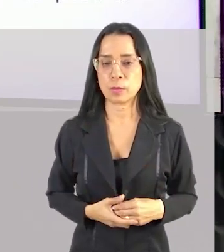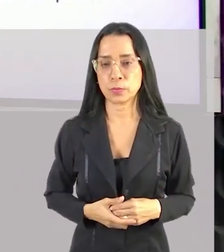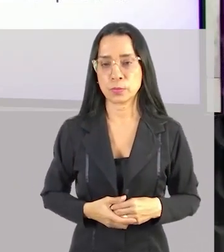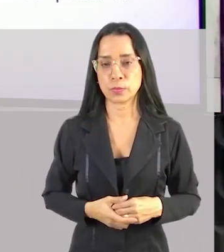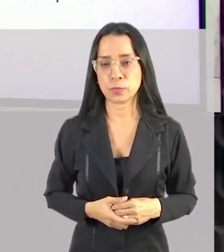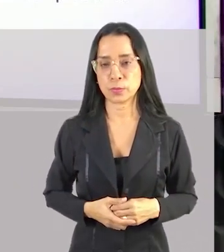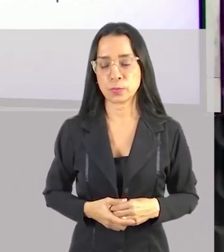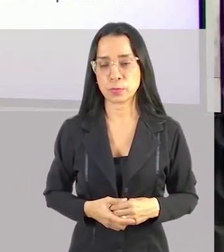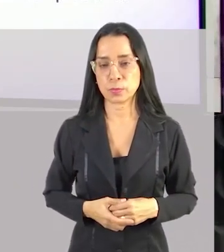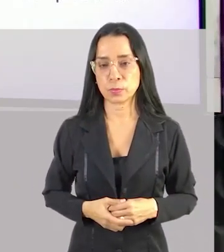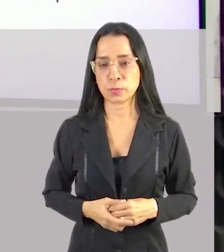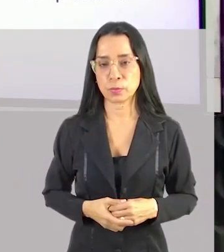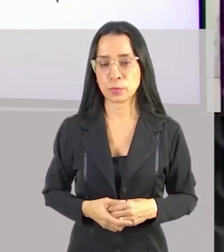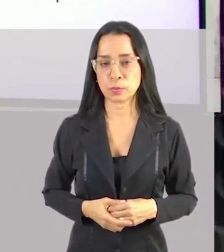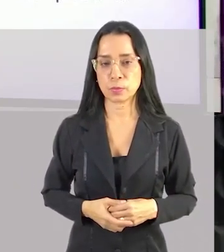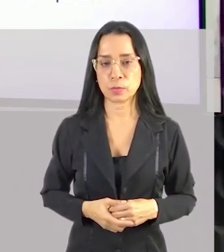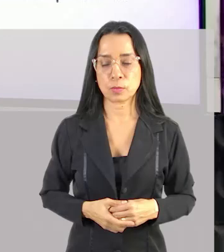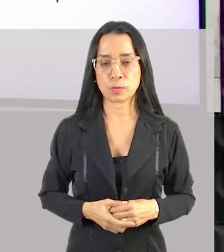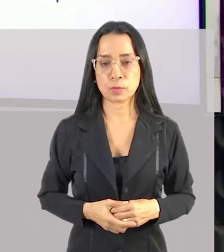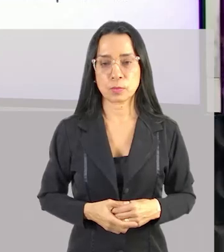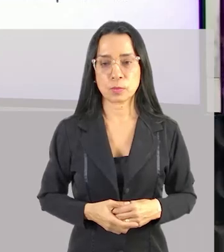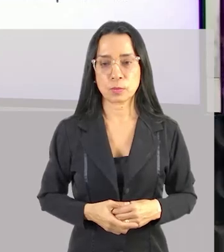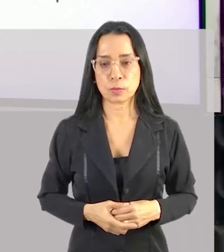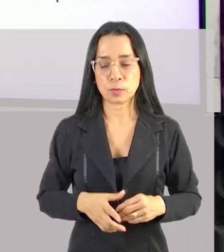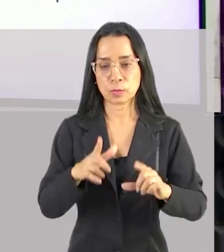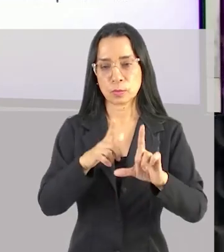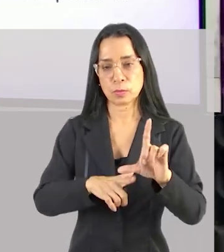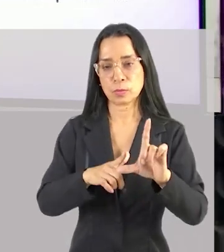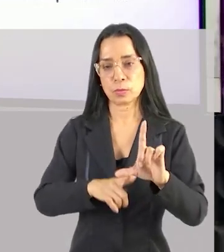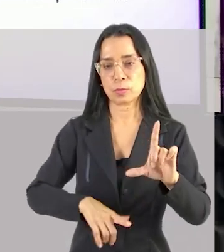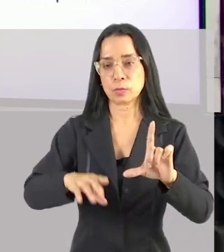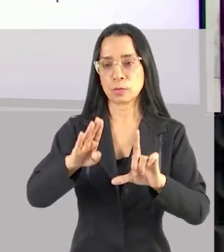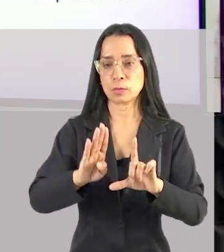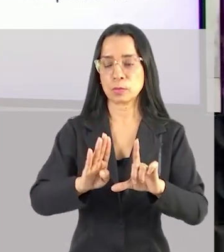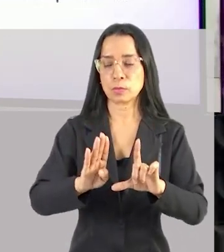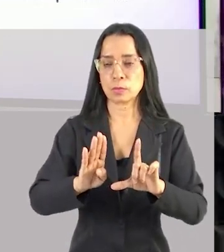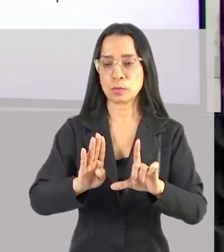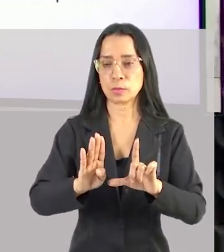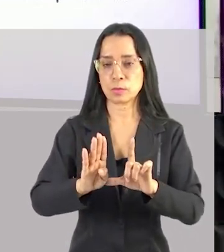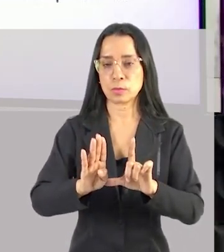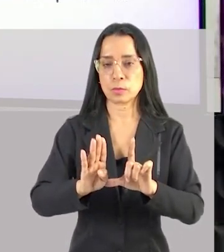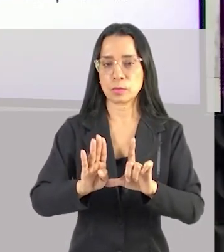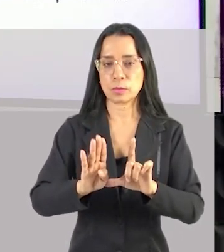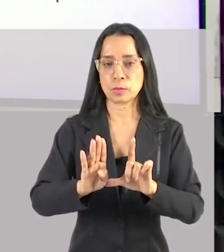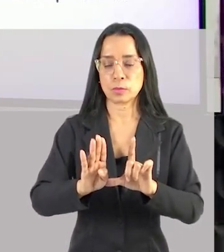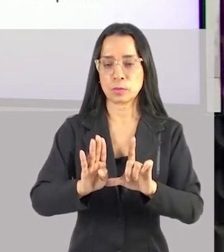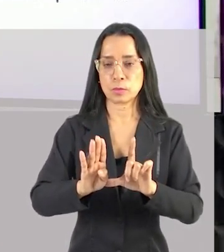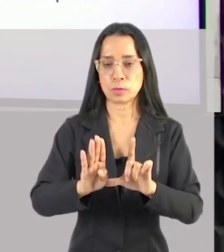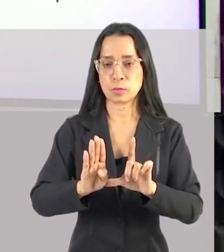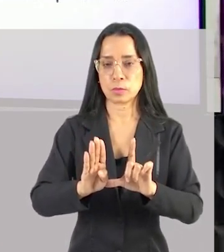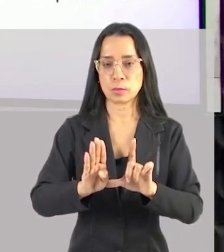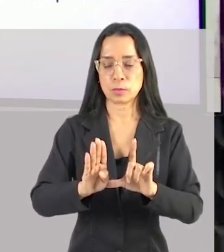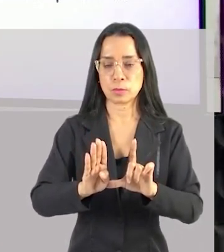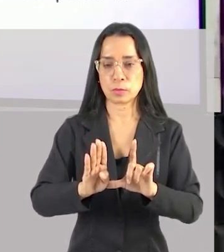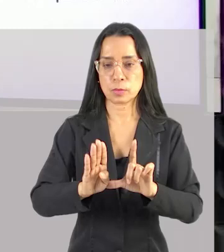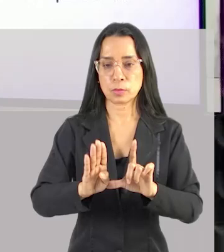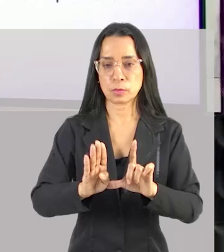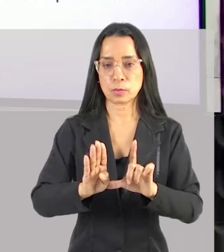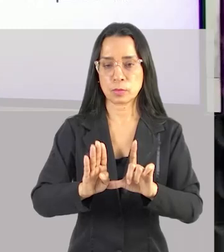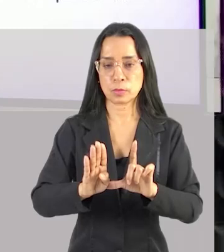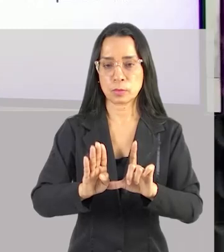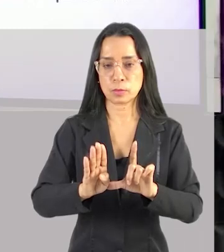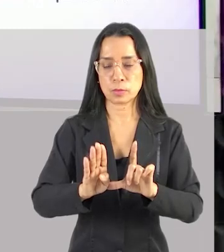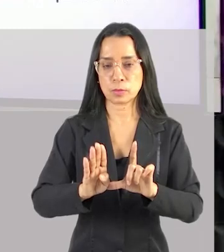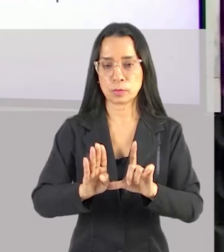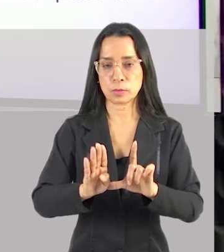adequada. Então, vamos à letra B. Capacidade de escolher de acordo com padrões